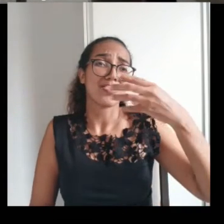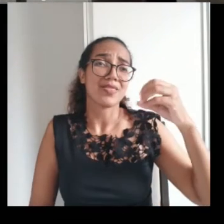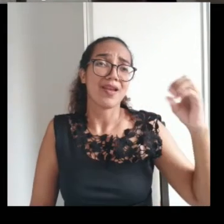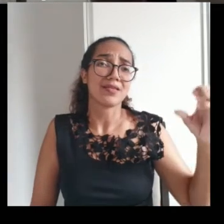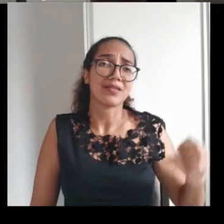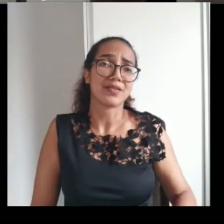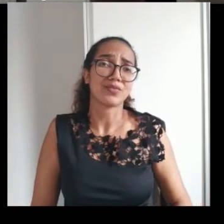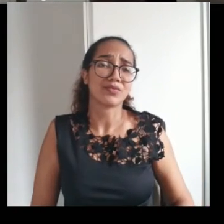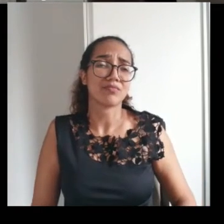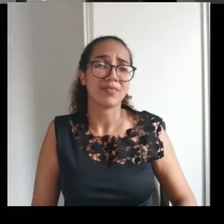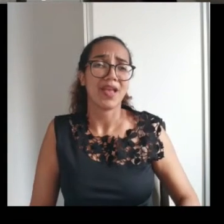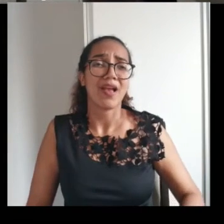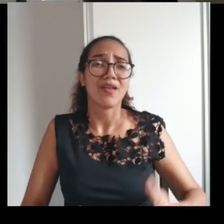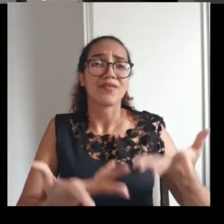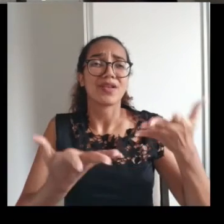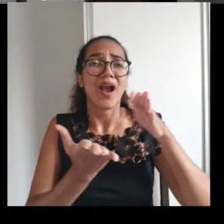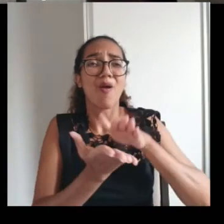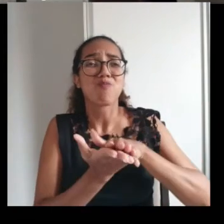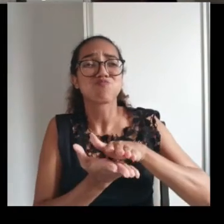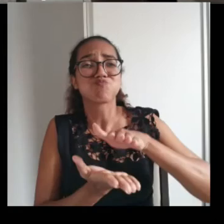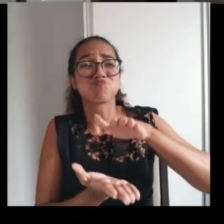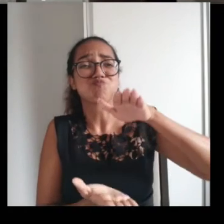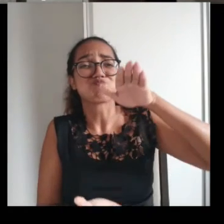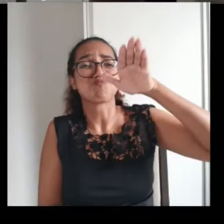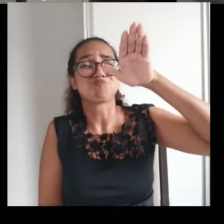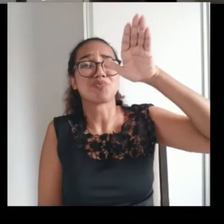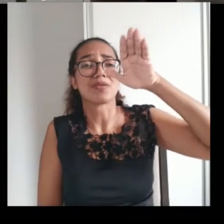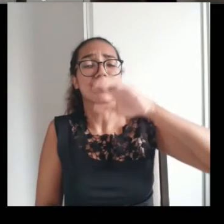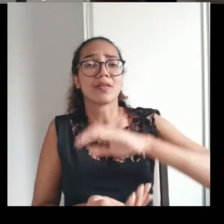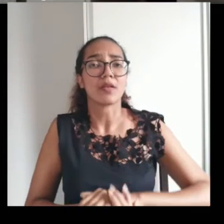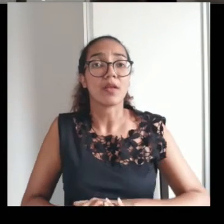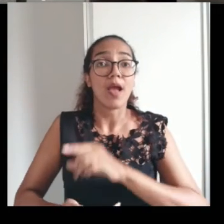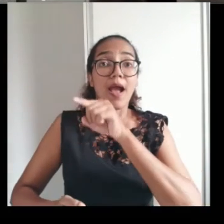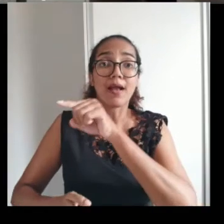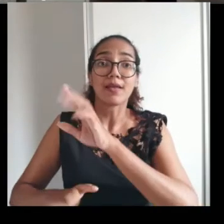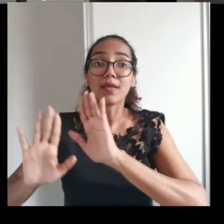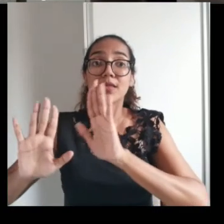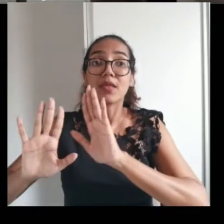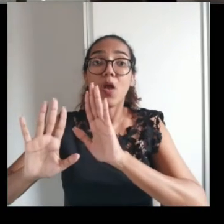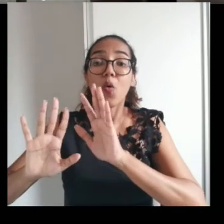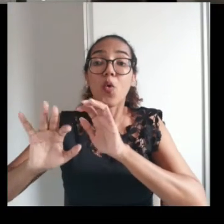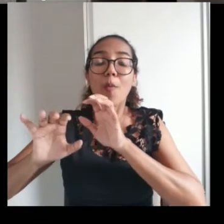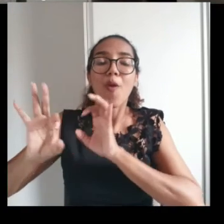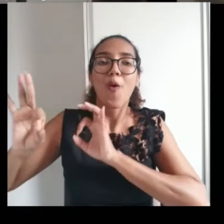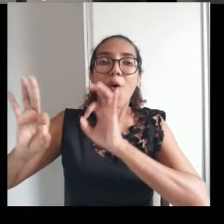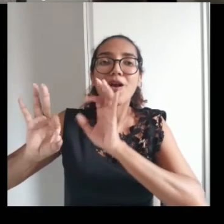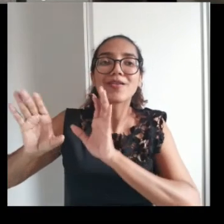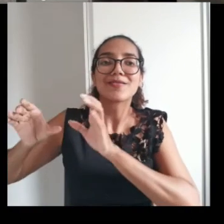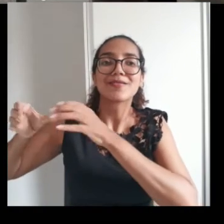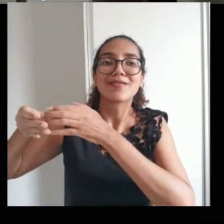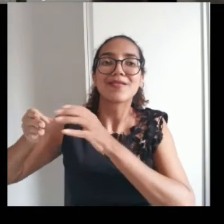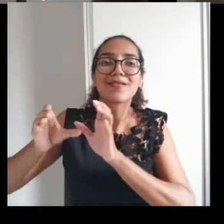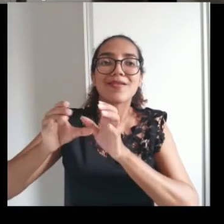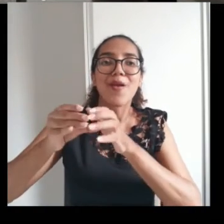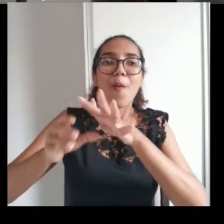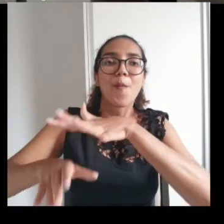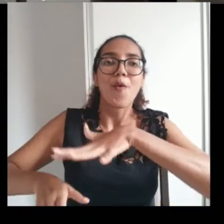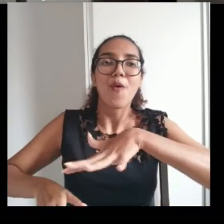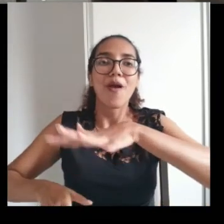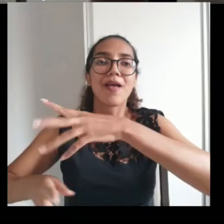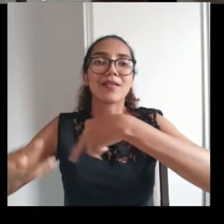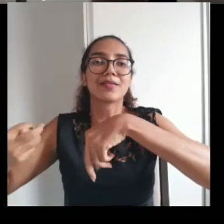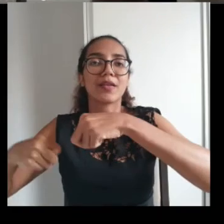ficar pacotes bem inchados. Já aqui não. Como eu separei por ramo de negócio, dentro da classe conta eu vou ter a classe básica, o